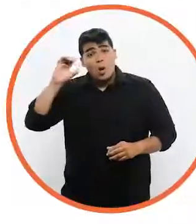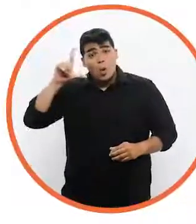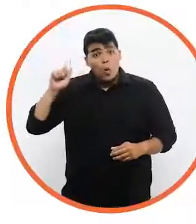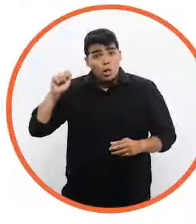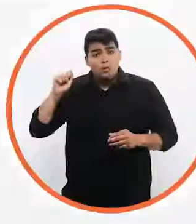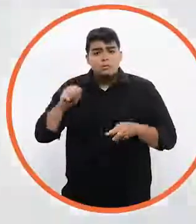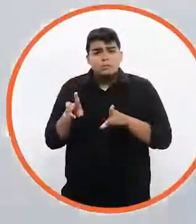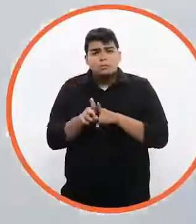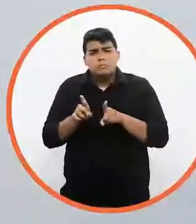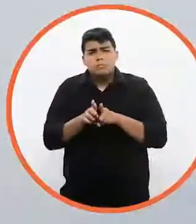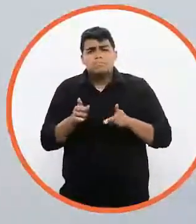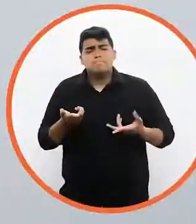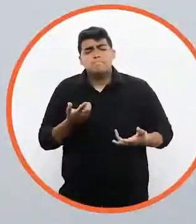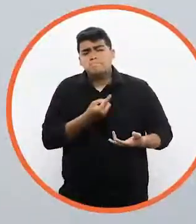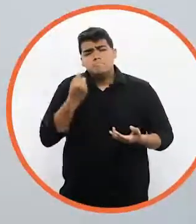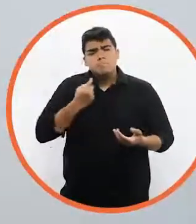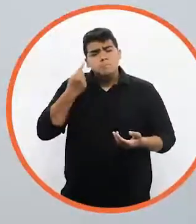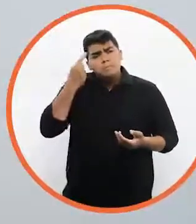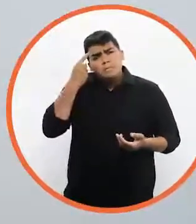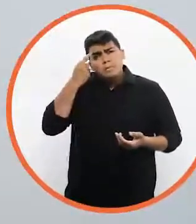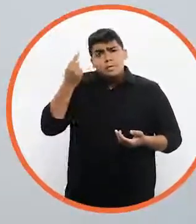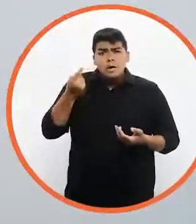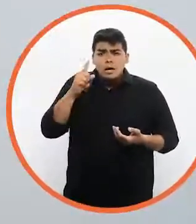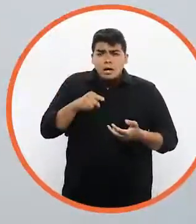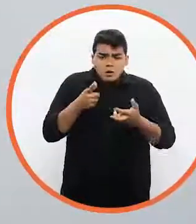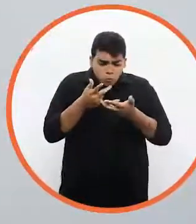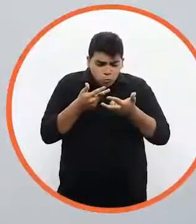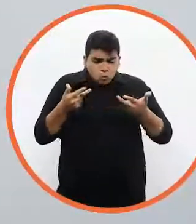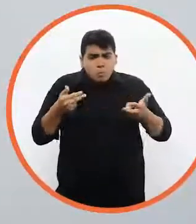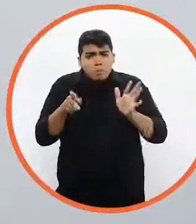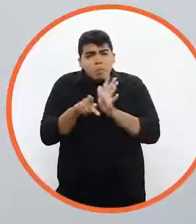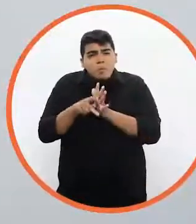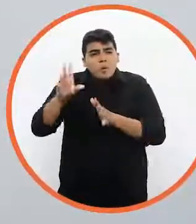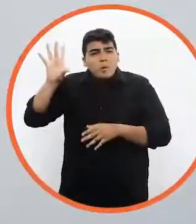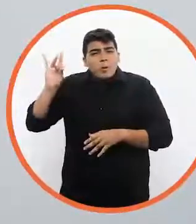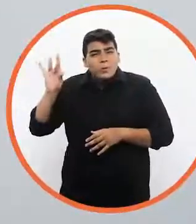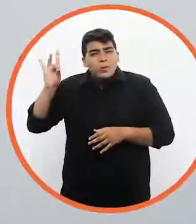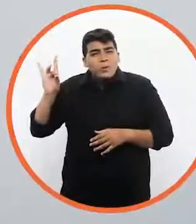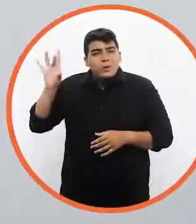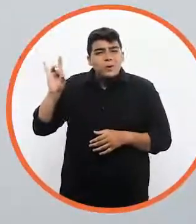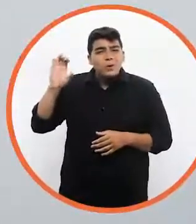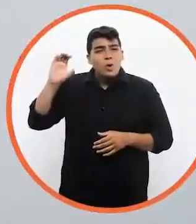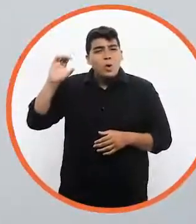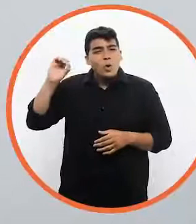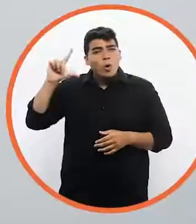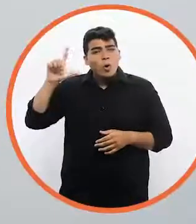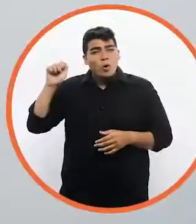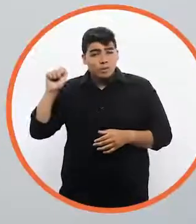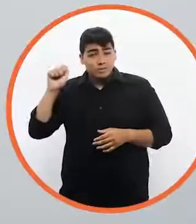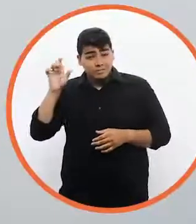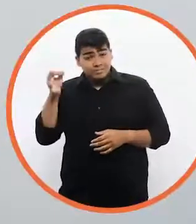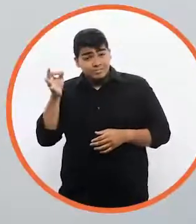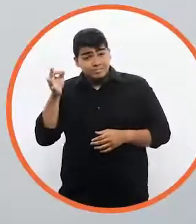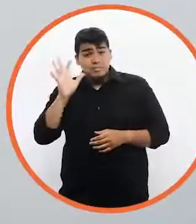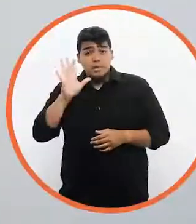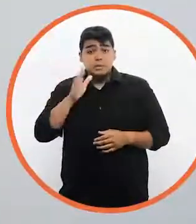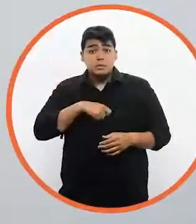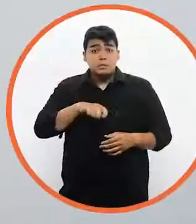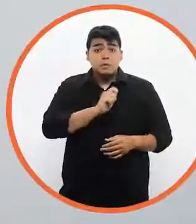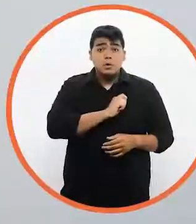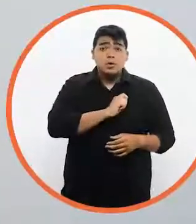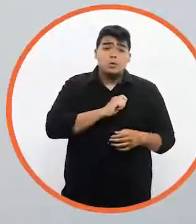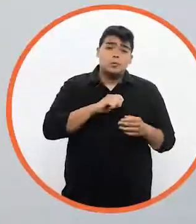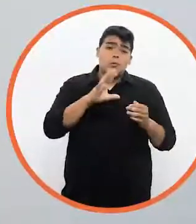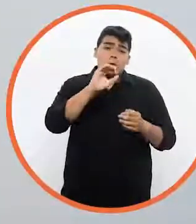gente, passa aquela ideia de alguma coisa que é utilizada para grudar as coisas, né? Cola no espanhol a gente usa no